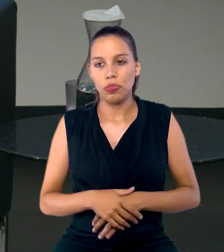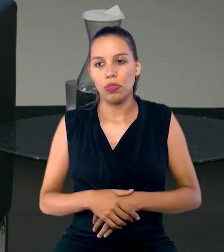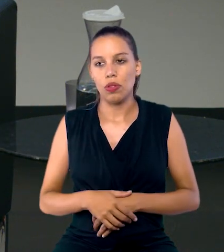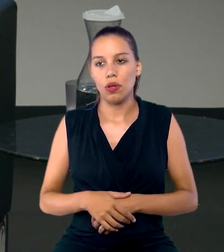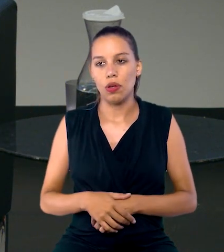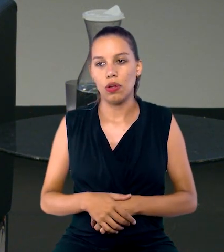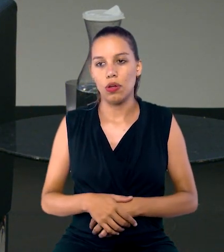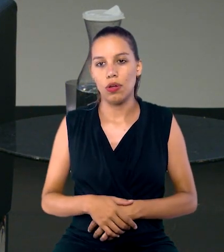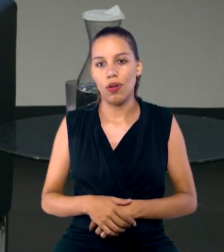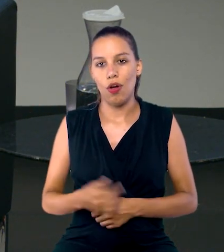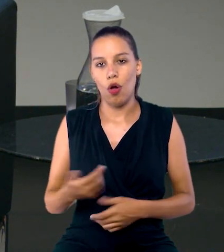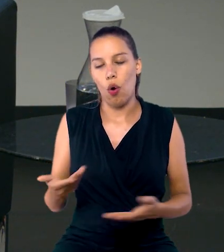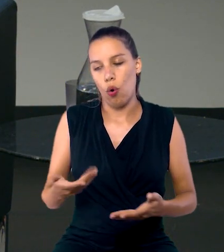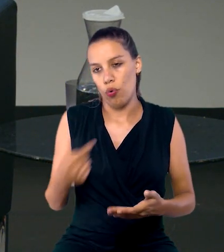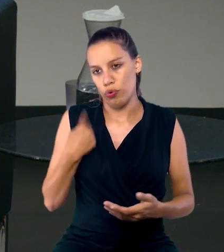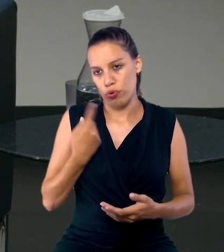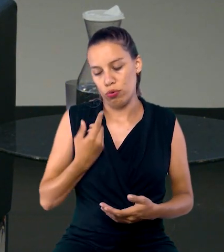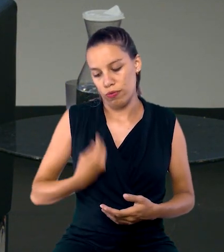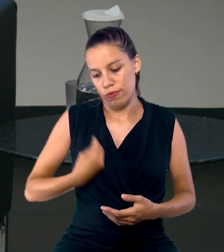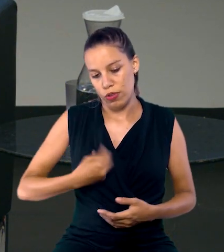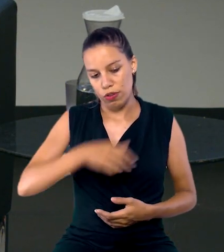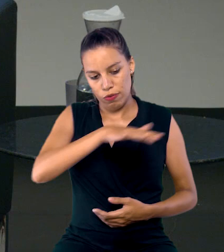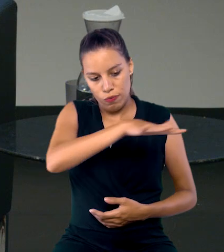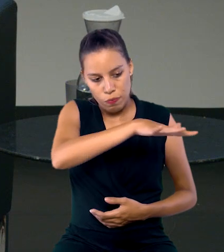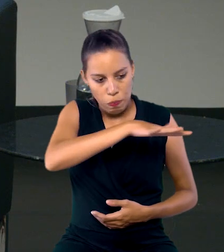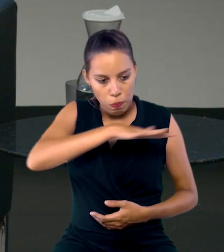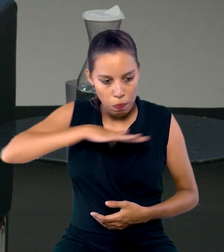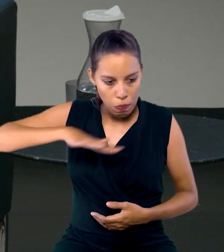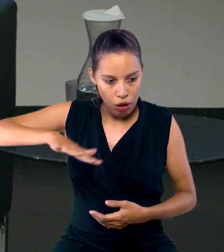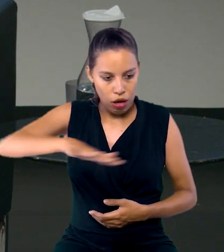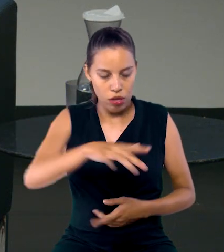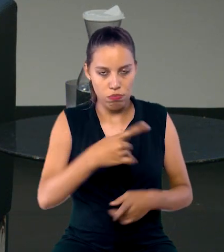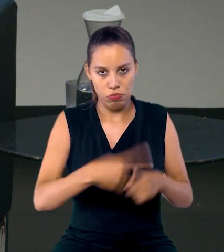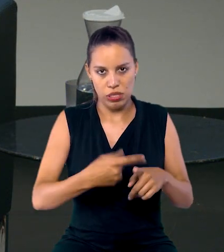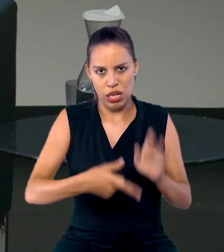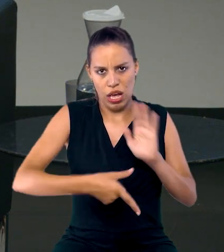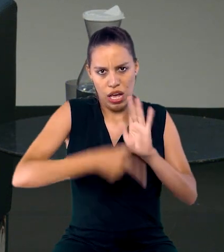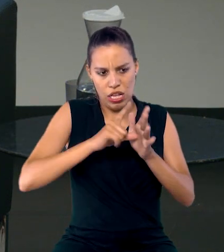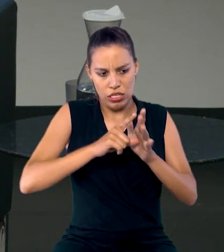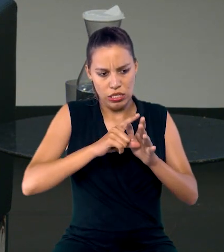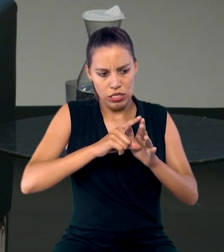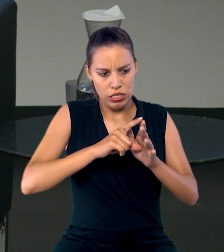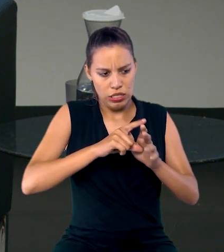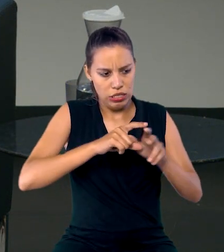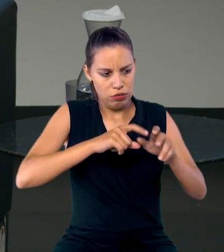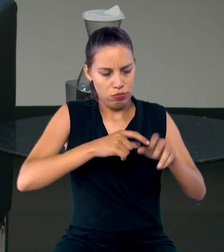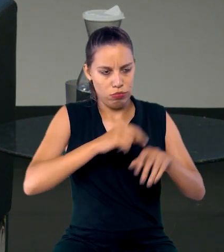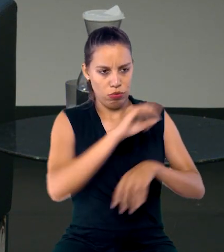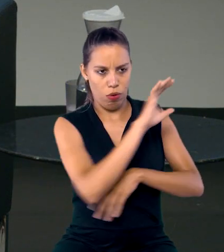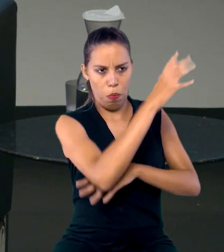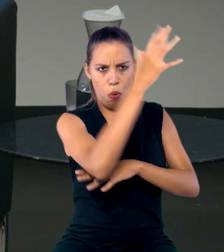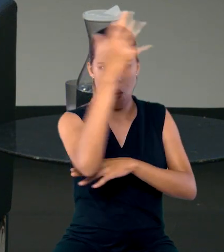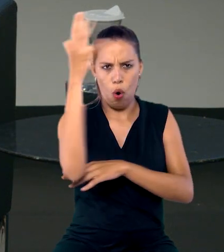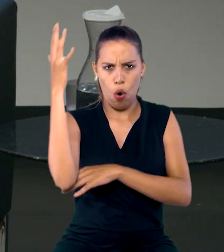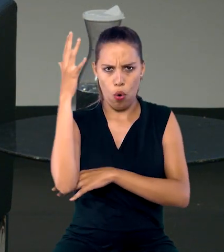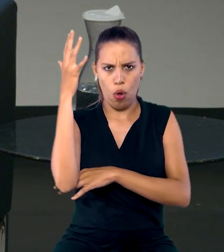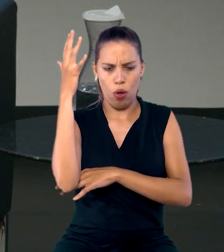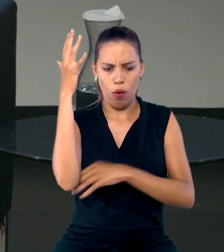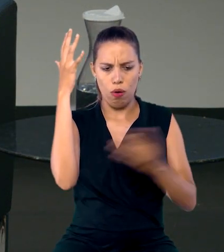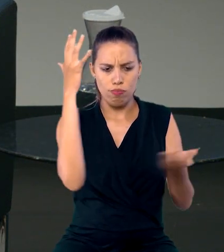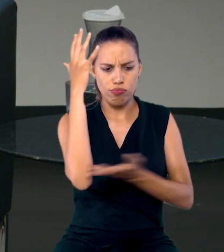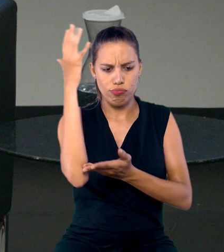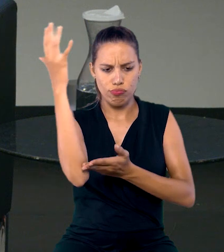moro hoje era uma área de pasto que a gente está reflorestando. Era floresta, foi derrubada,